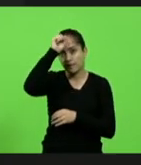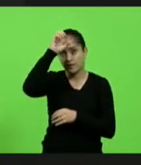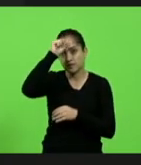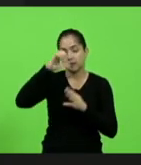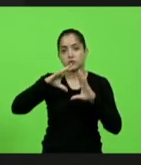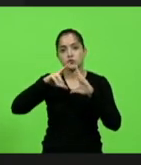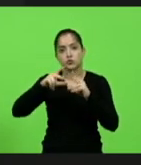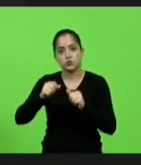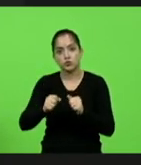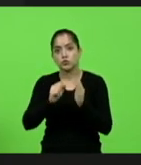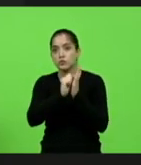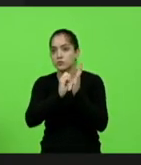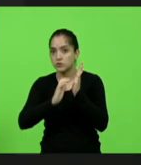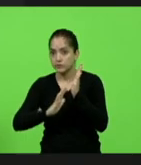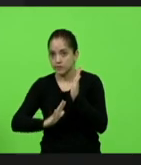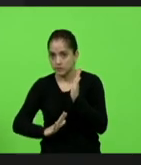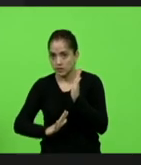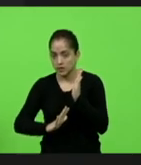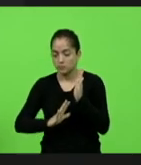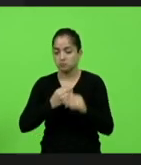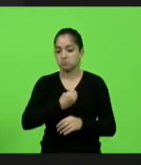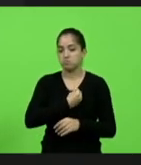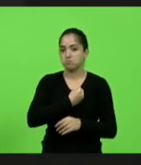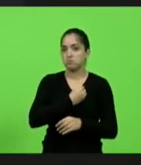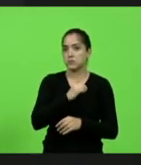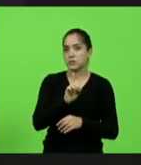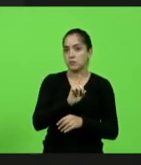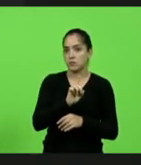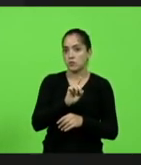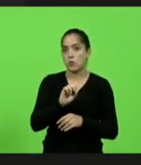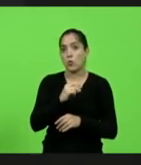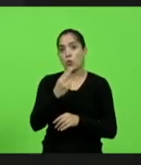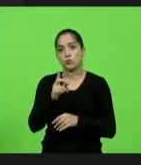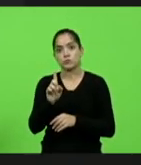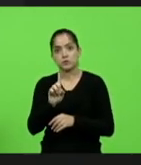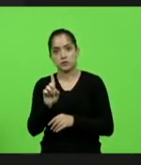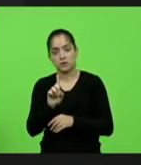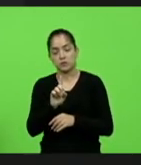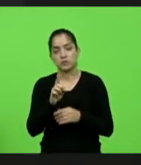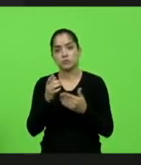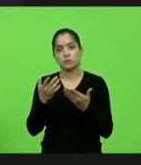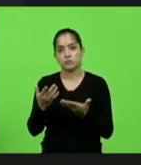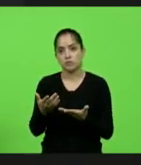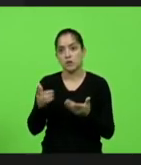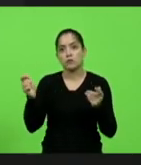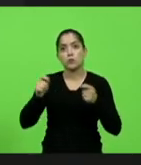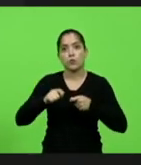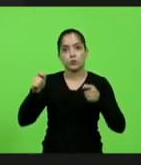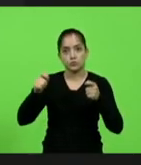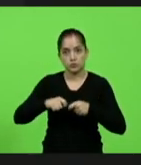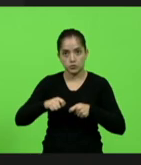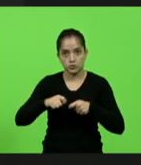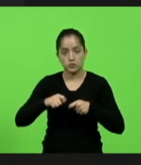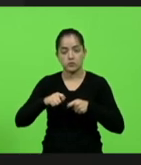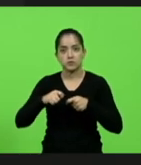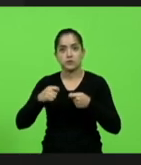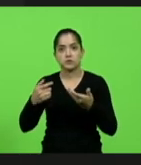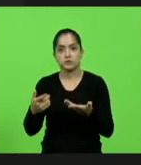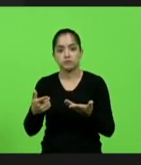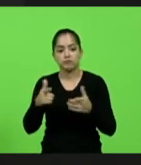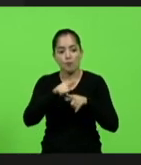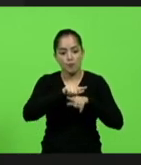atividades pedagógicas não presenciais ou não, fornecendo as condições para combater a evasão